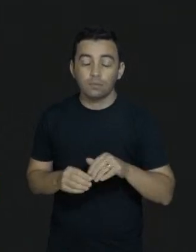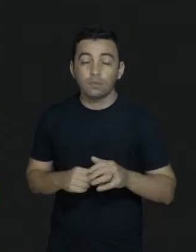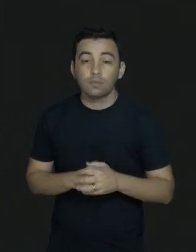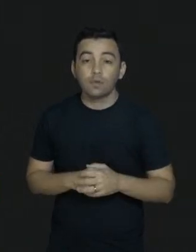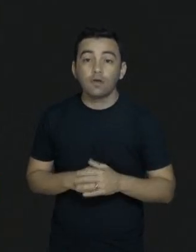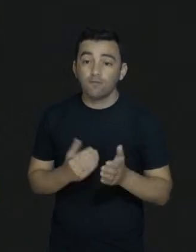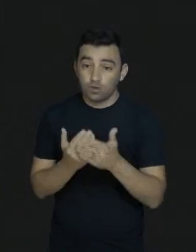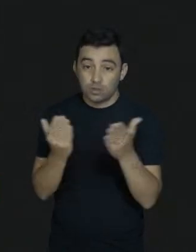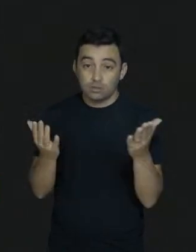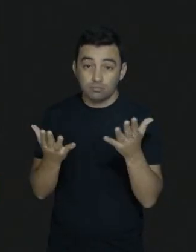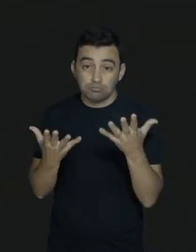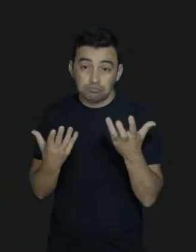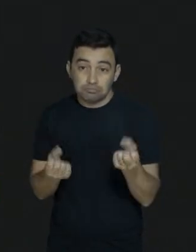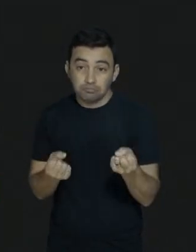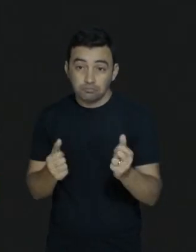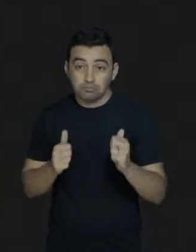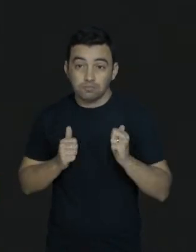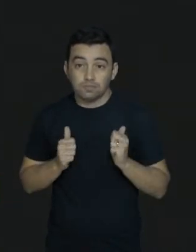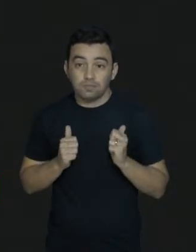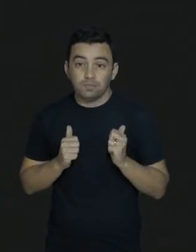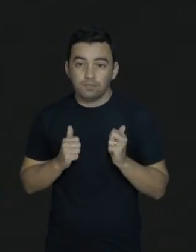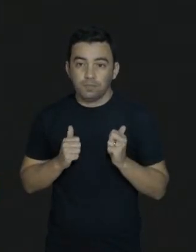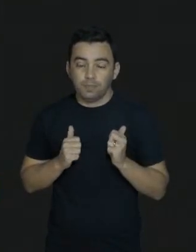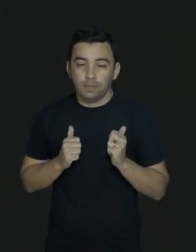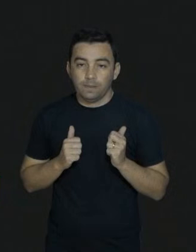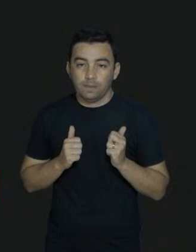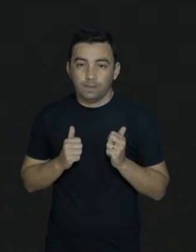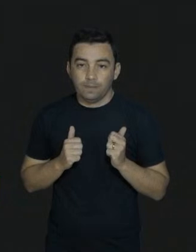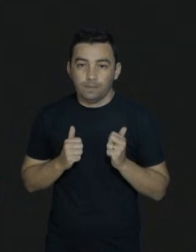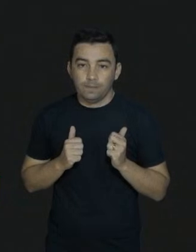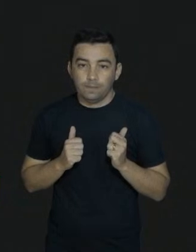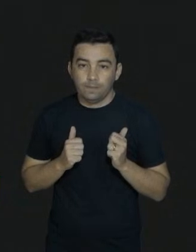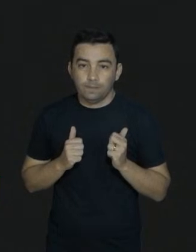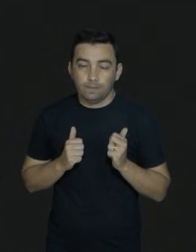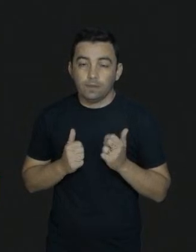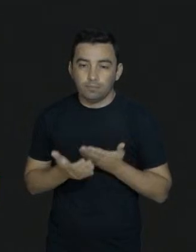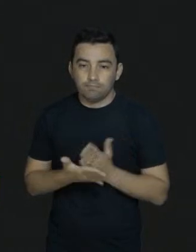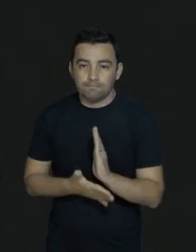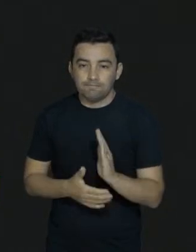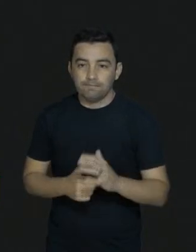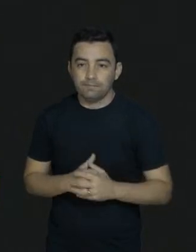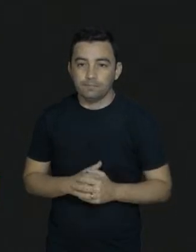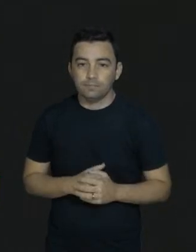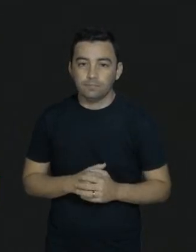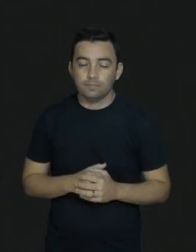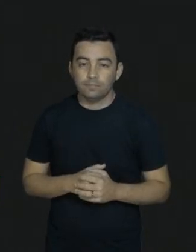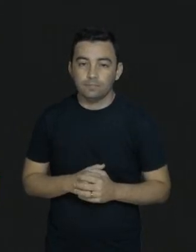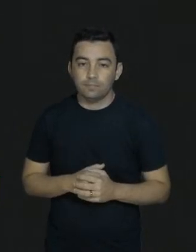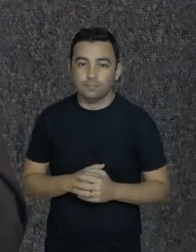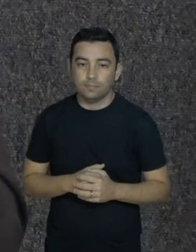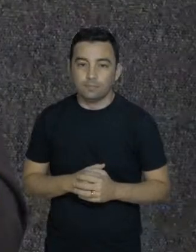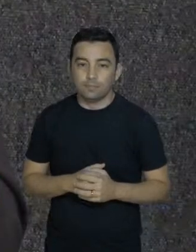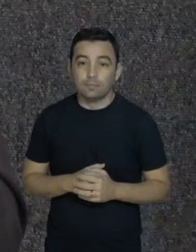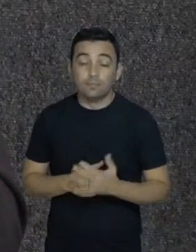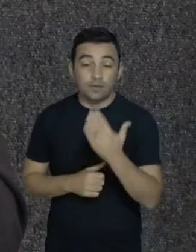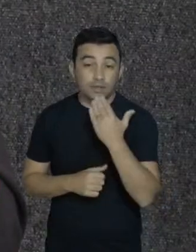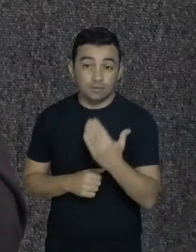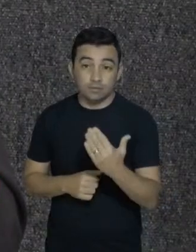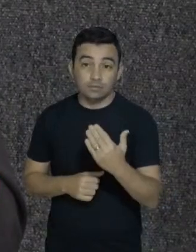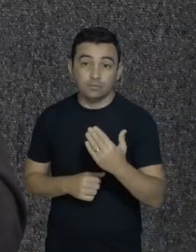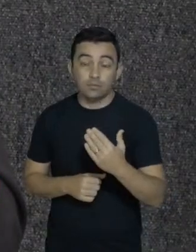os que forem a favor permanece como estão aprovado requerimento